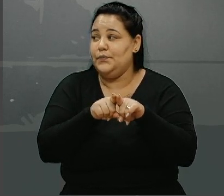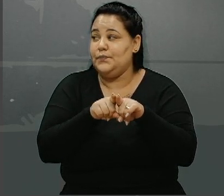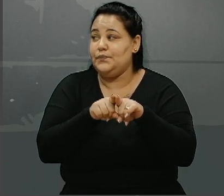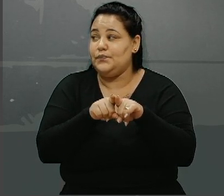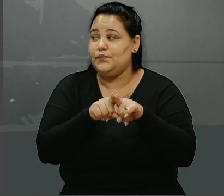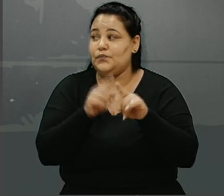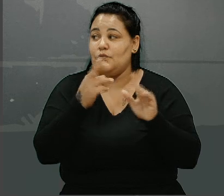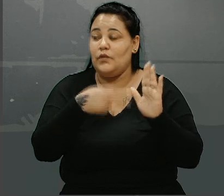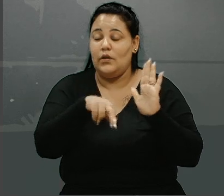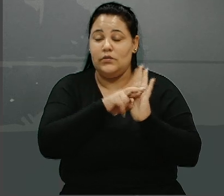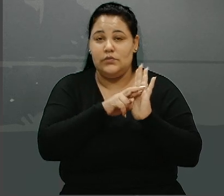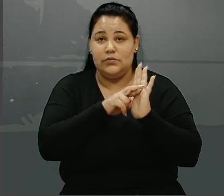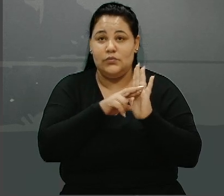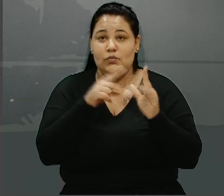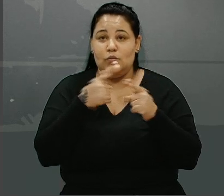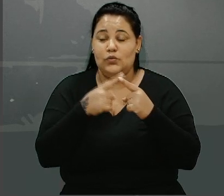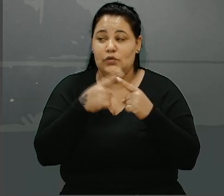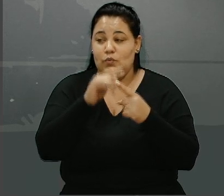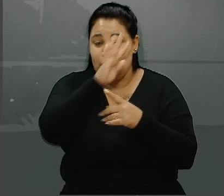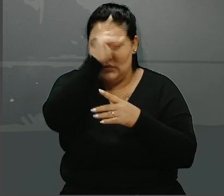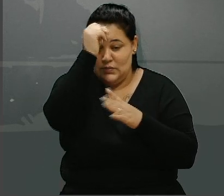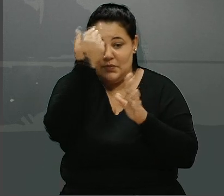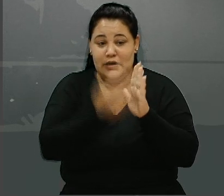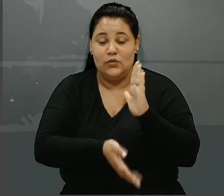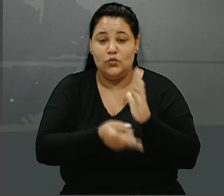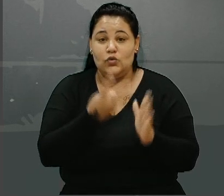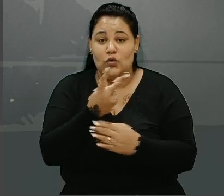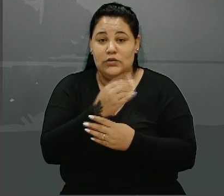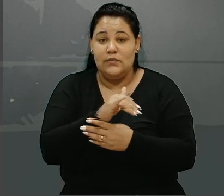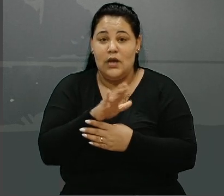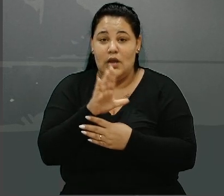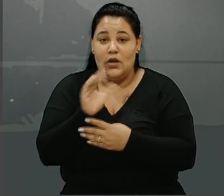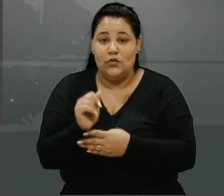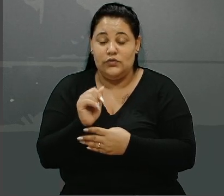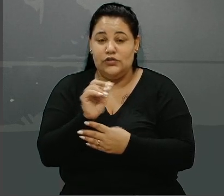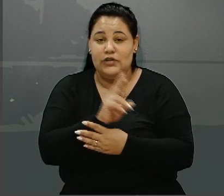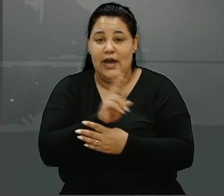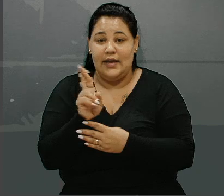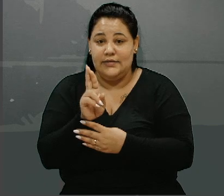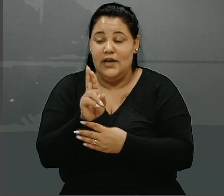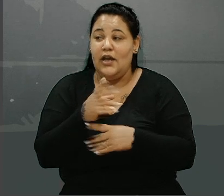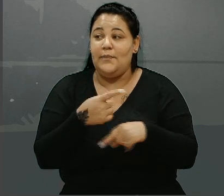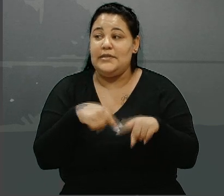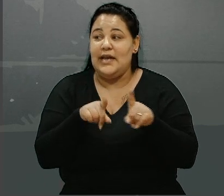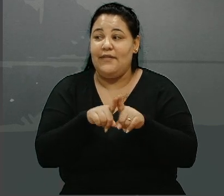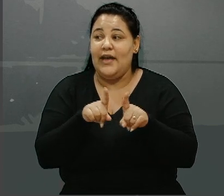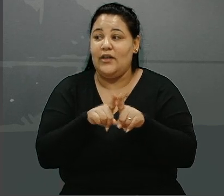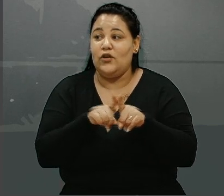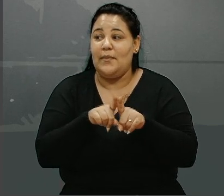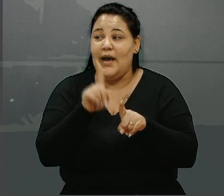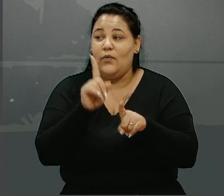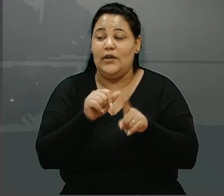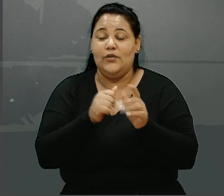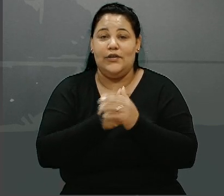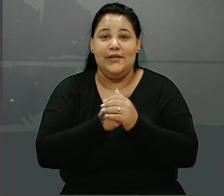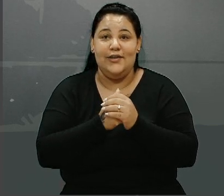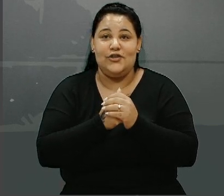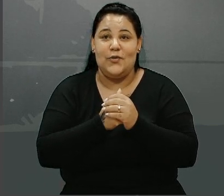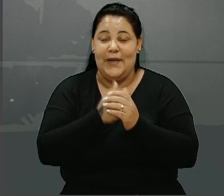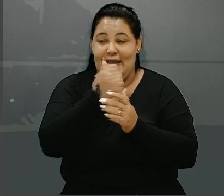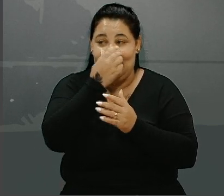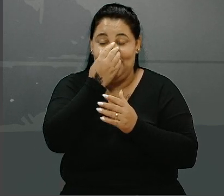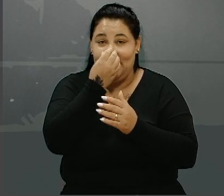fato do município ter perdido 2 milhões de reais num projeto que foi mal redigido,